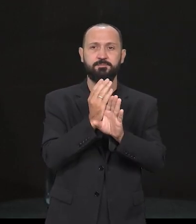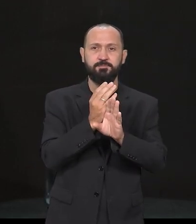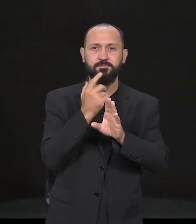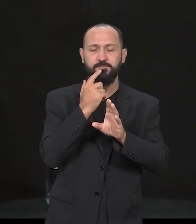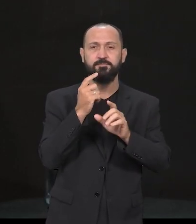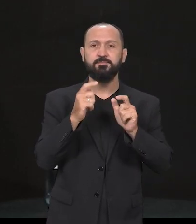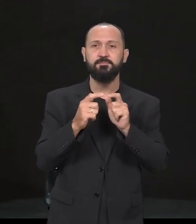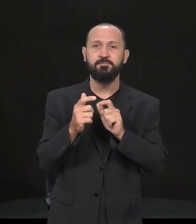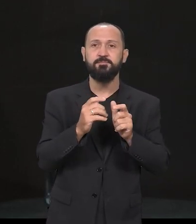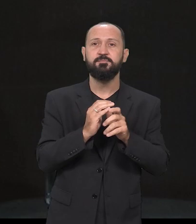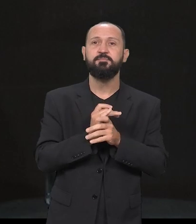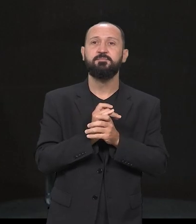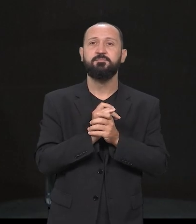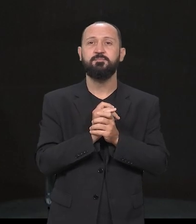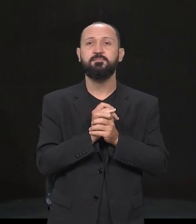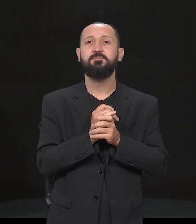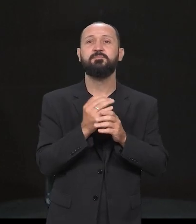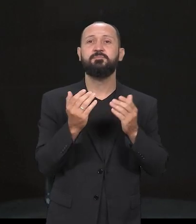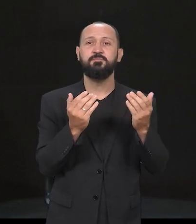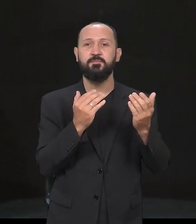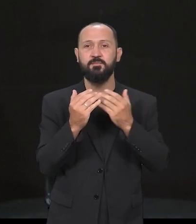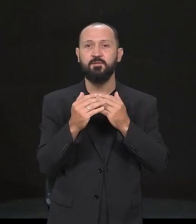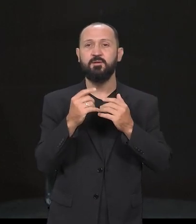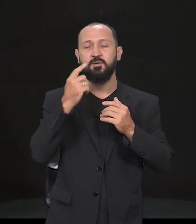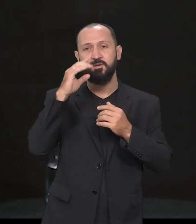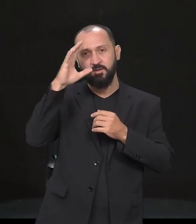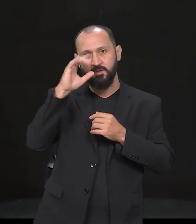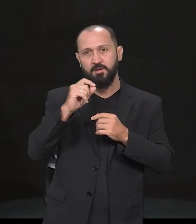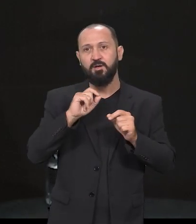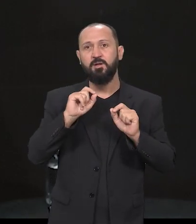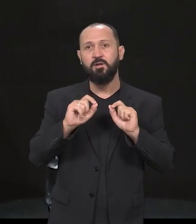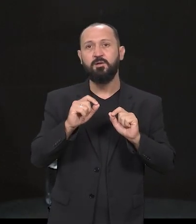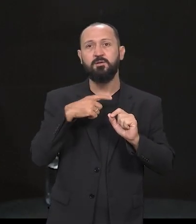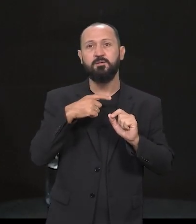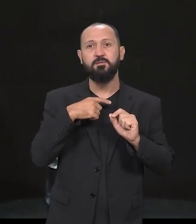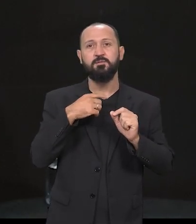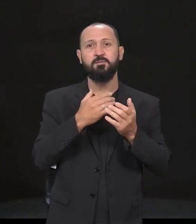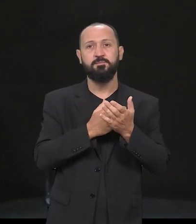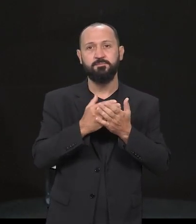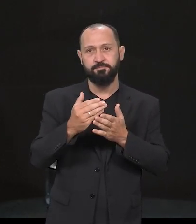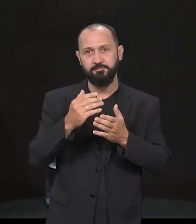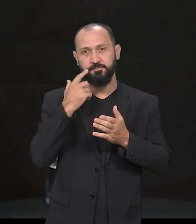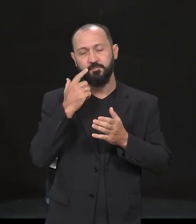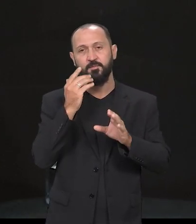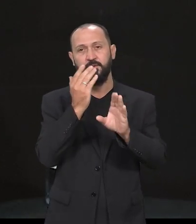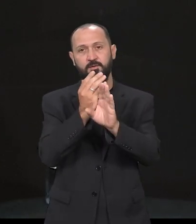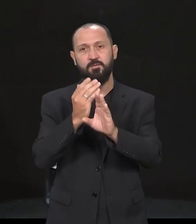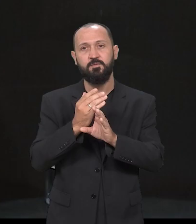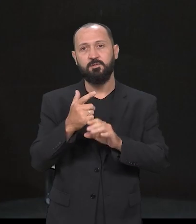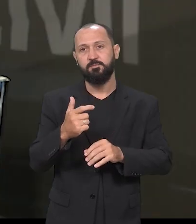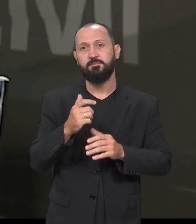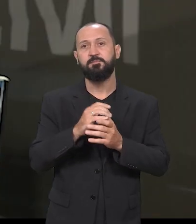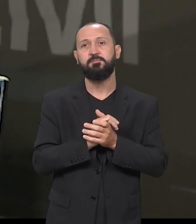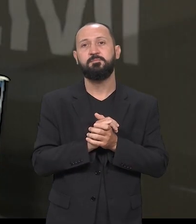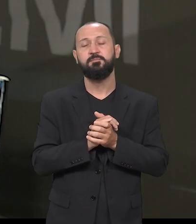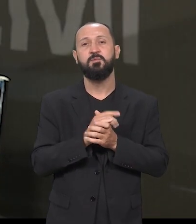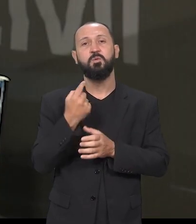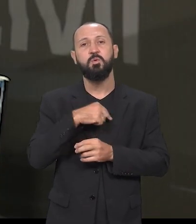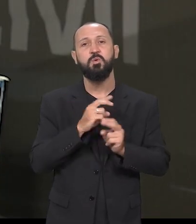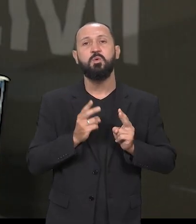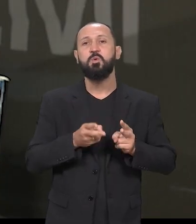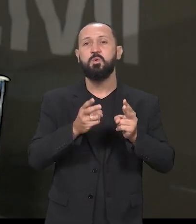identificação, metalográfico, a microcomparação é o que determina indiretamente uma autoria, né? Identifica a arma, né?